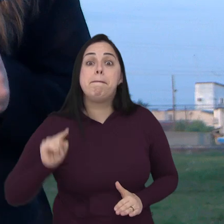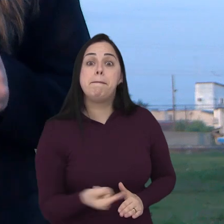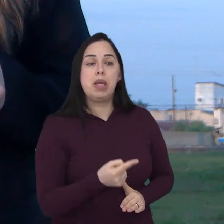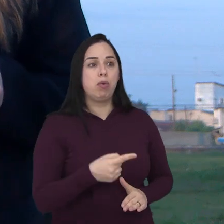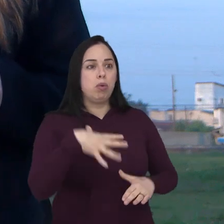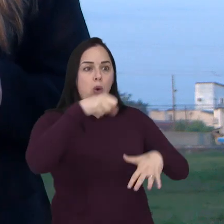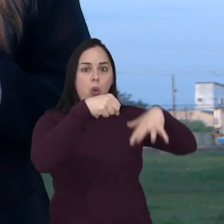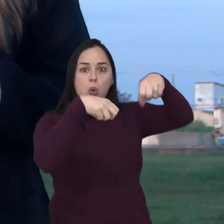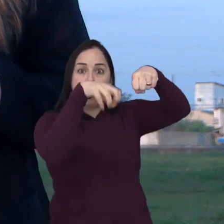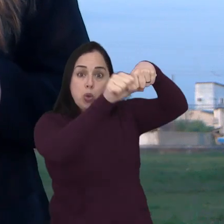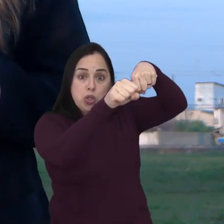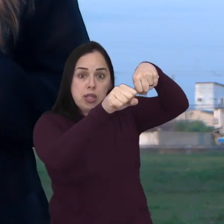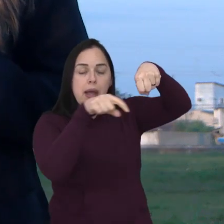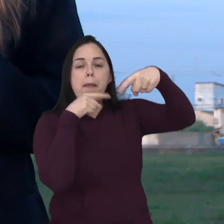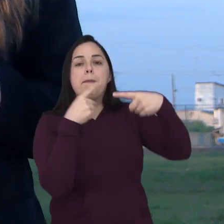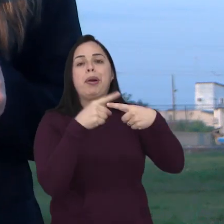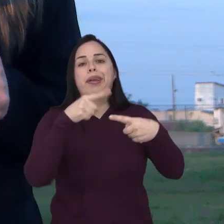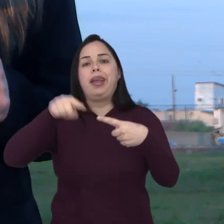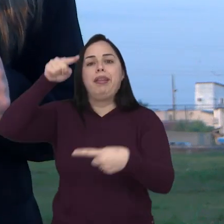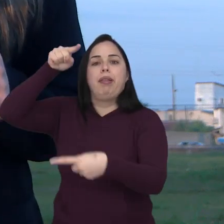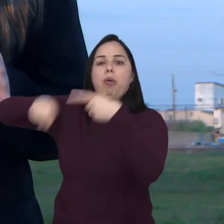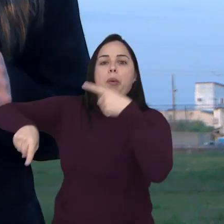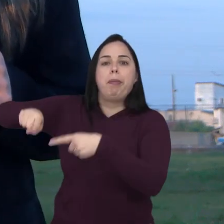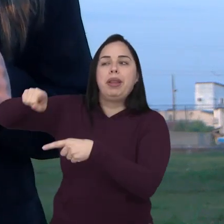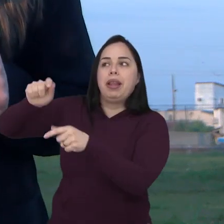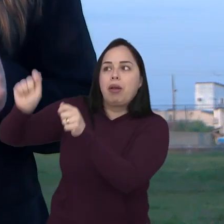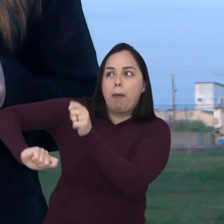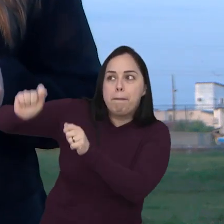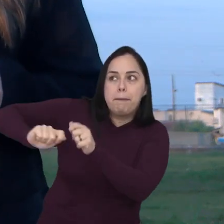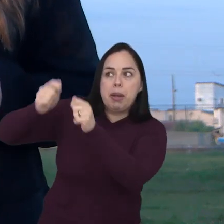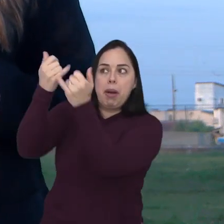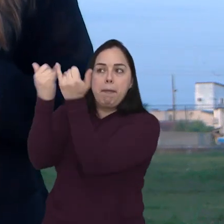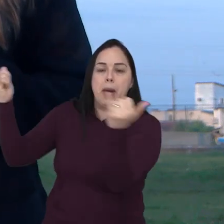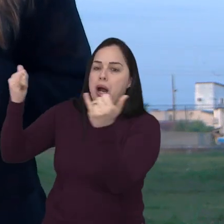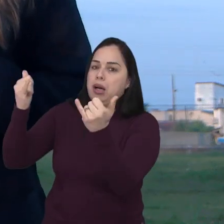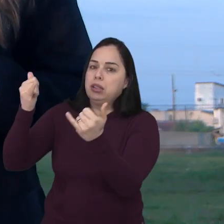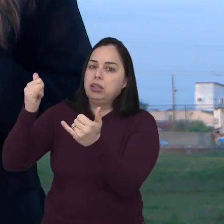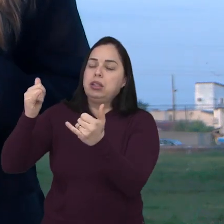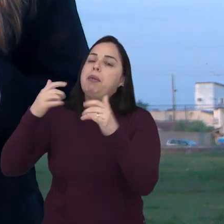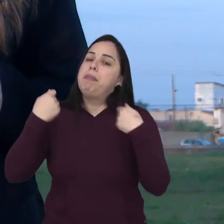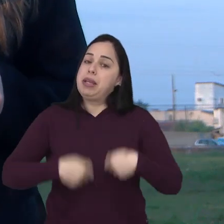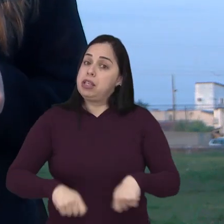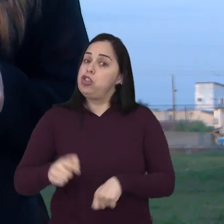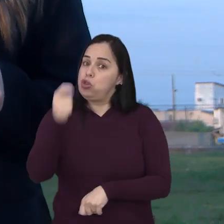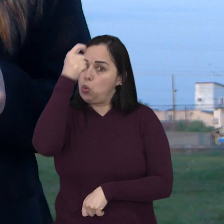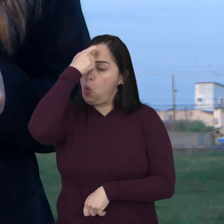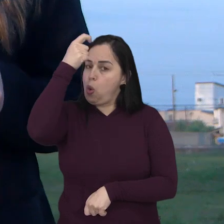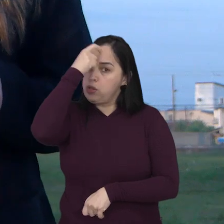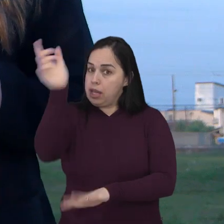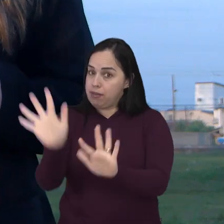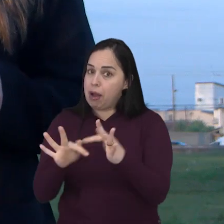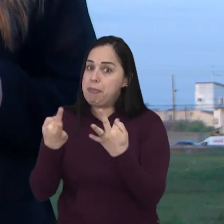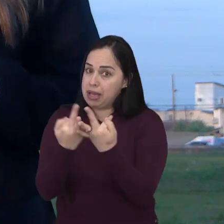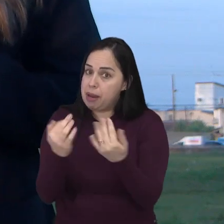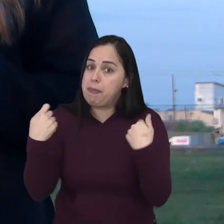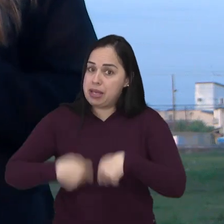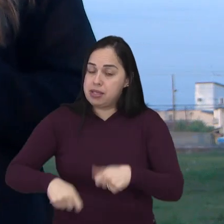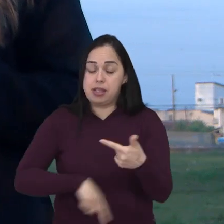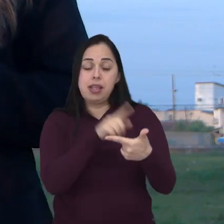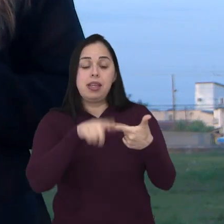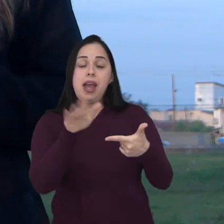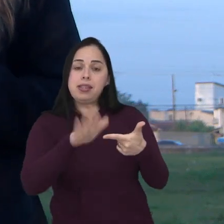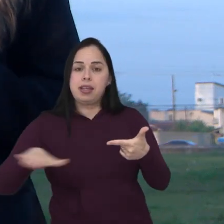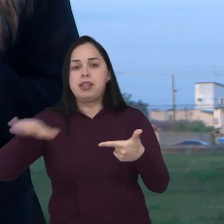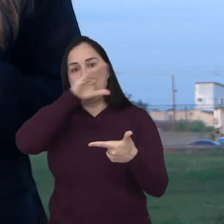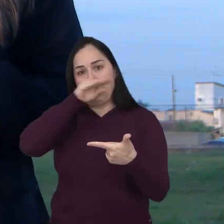sem energia elétrica no Vale. A brincadeira com pipa é uma brincadeira preocupante e é preciso conscientização das